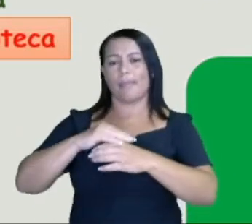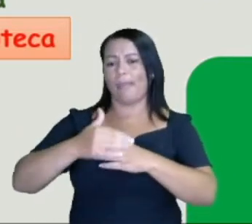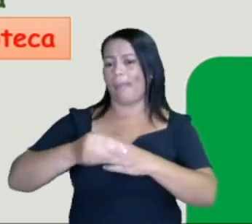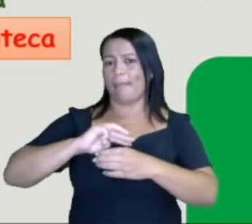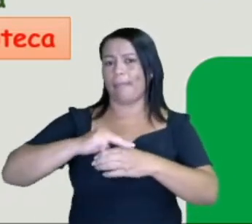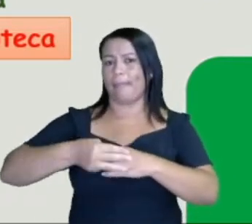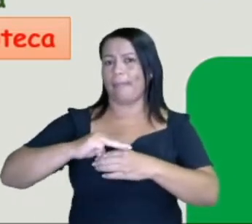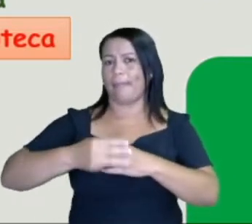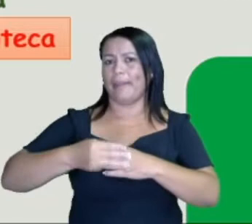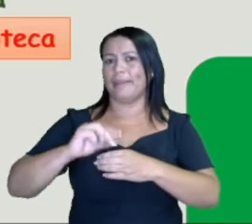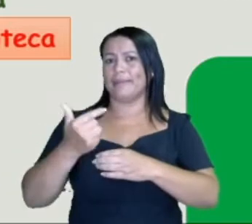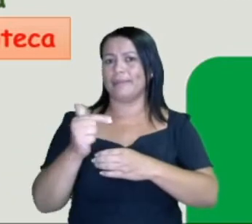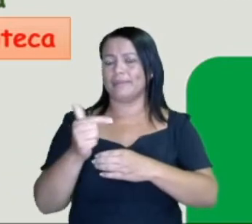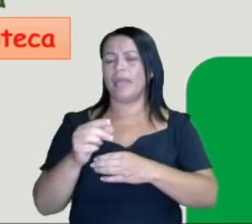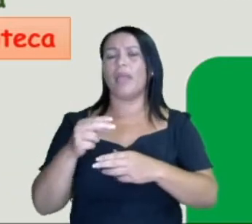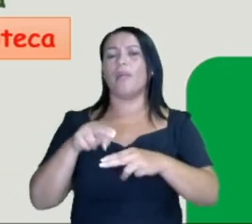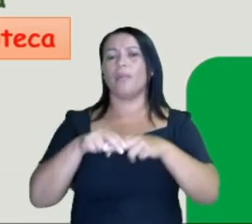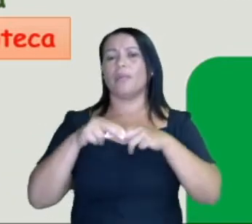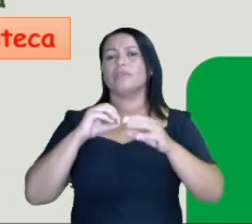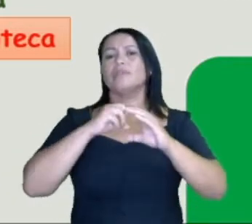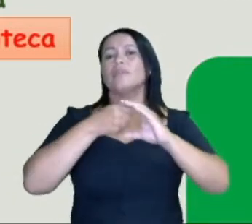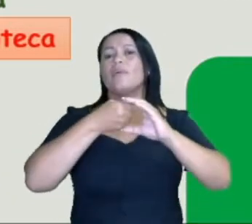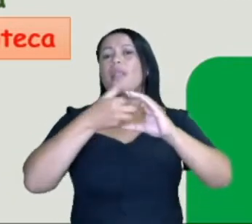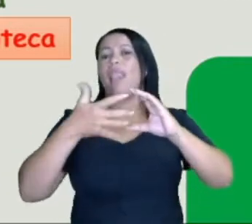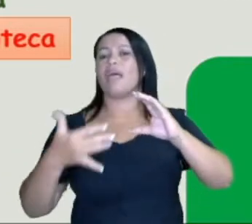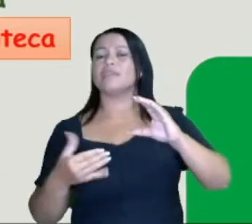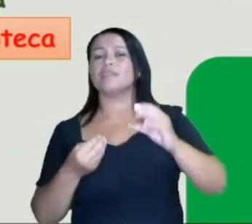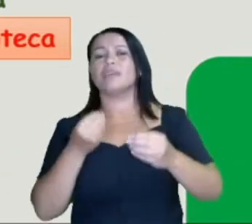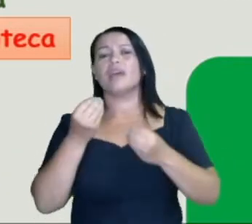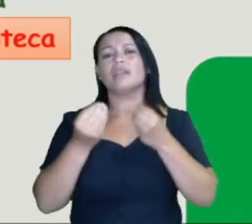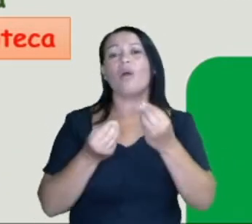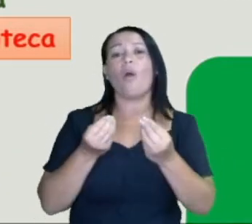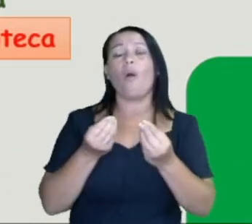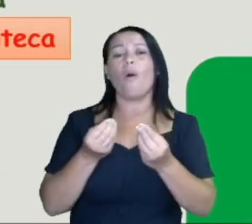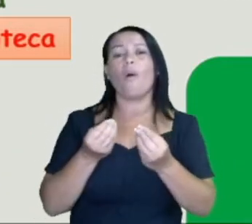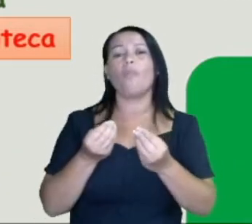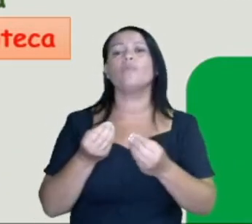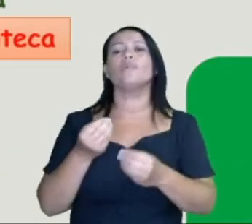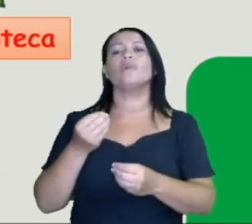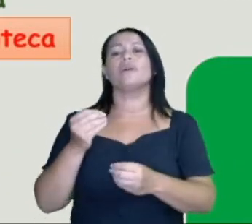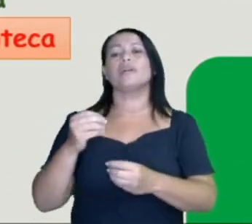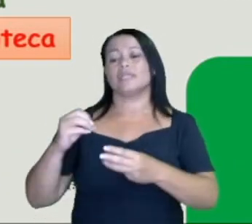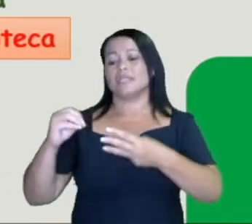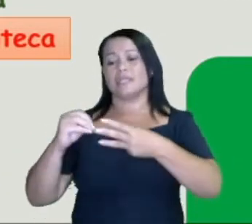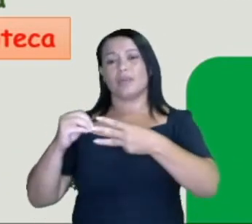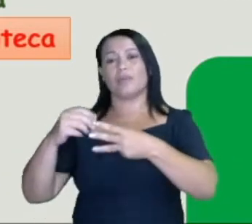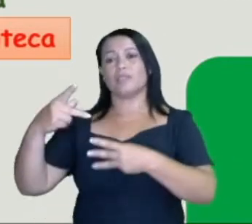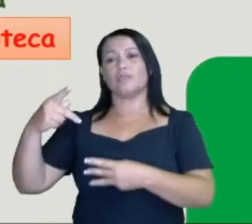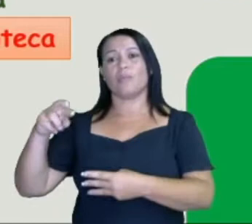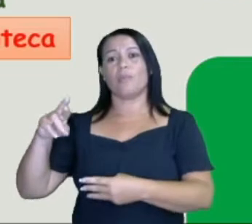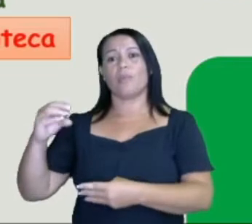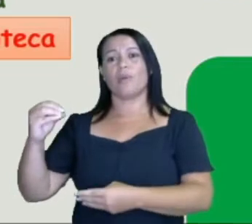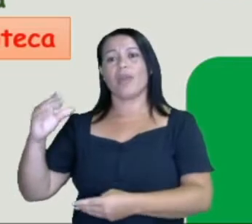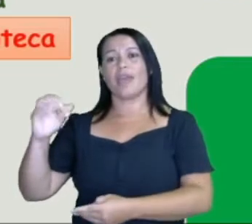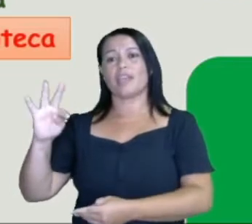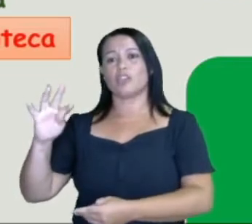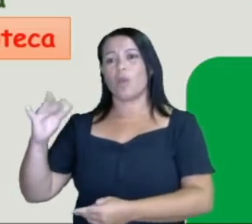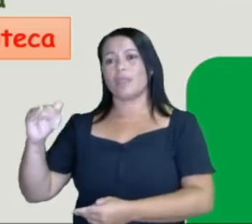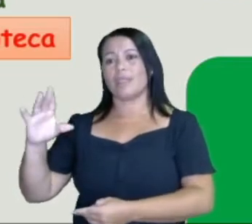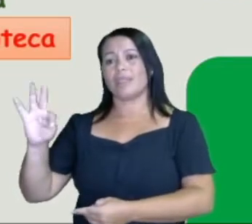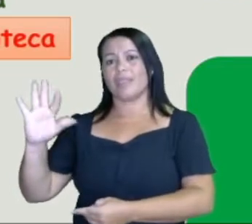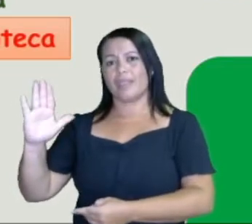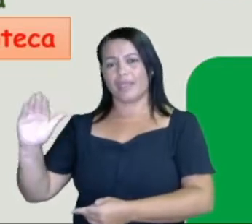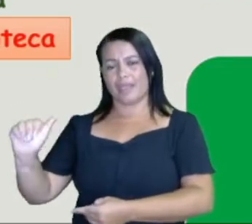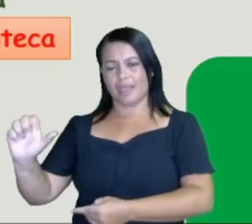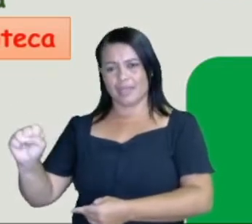núcleo. Por isso são classificadas como células procarióticas, por não possuir